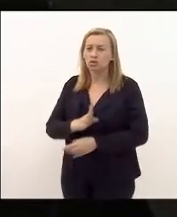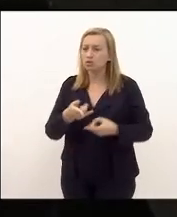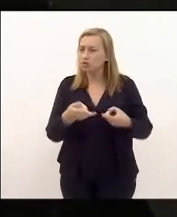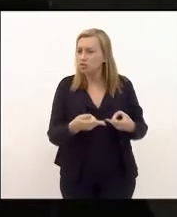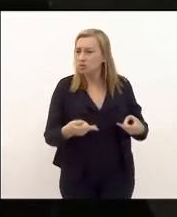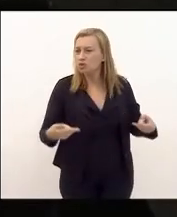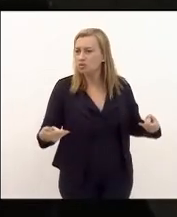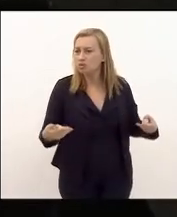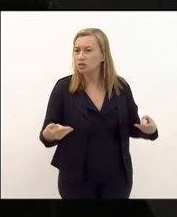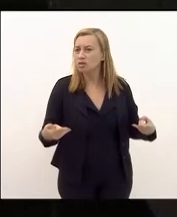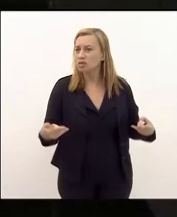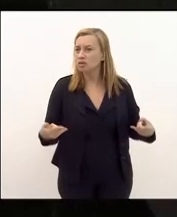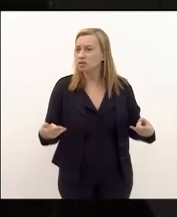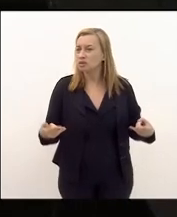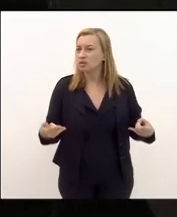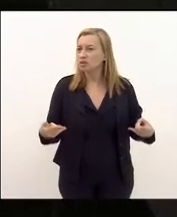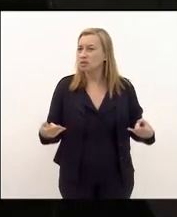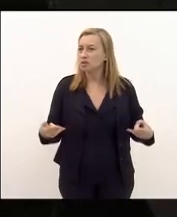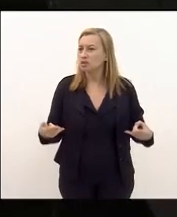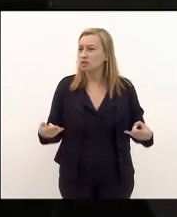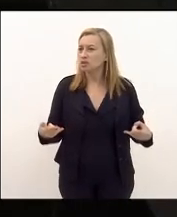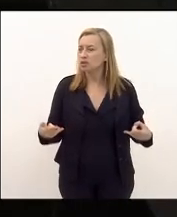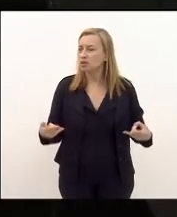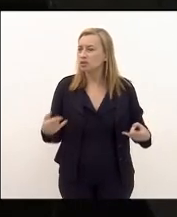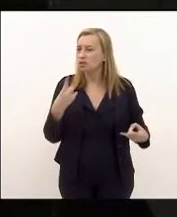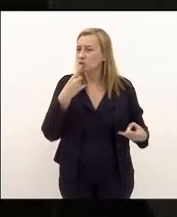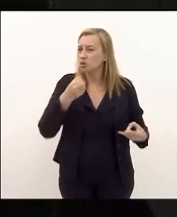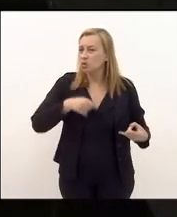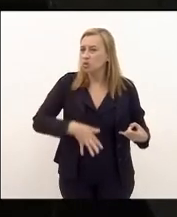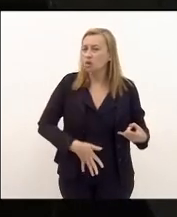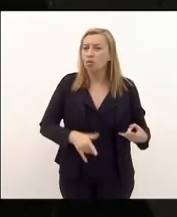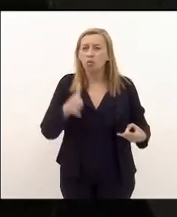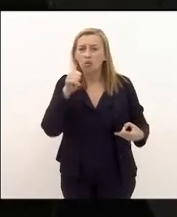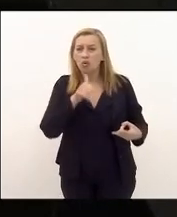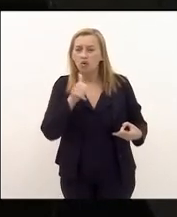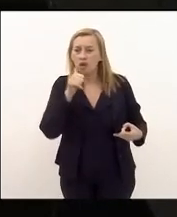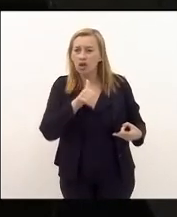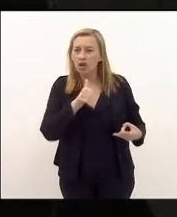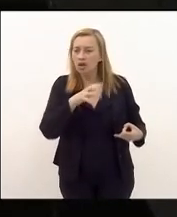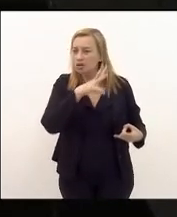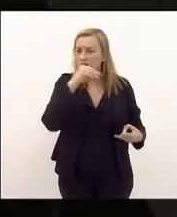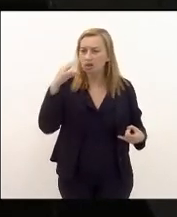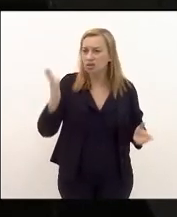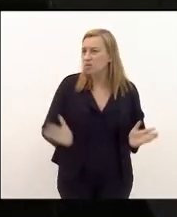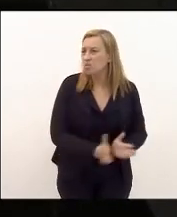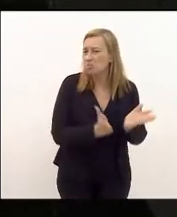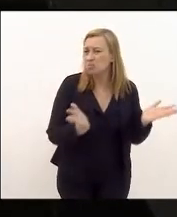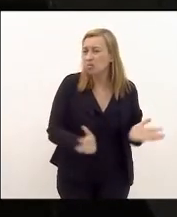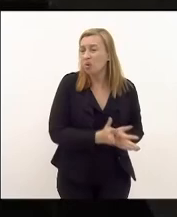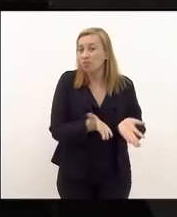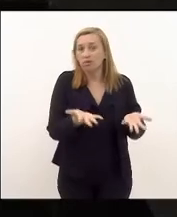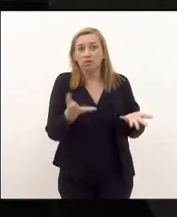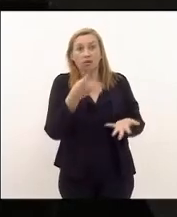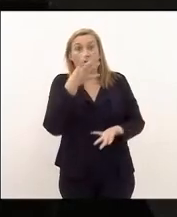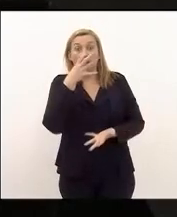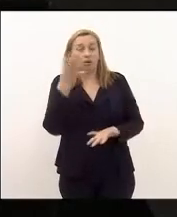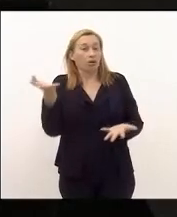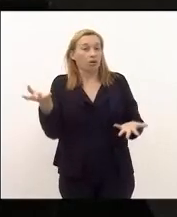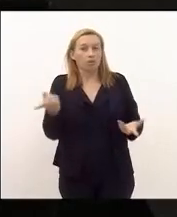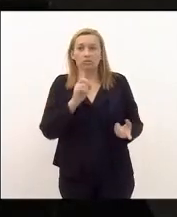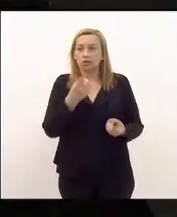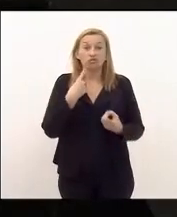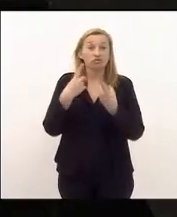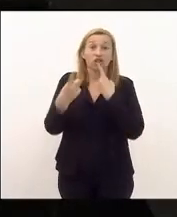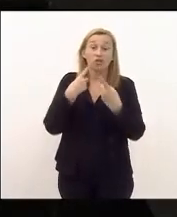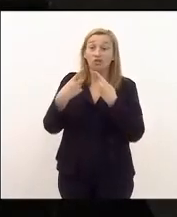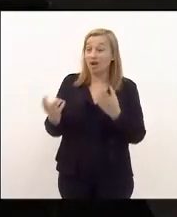absorventes para mulheres e adolescentes pobres de origem popular. É impressionante, é não dialogar com o